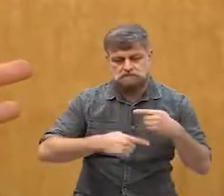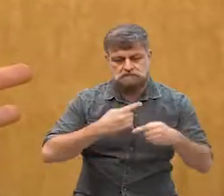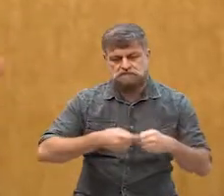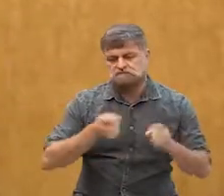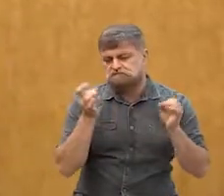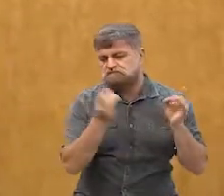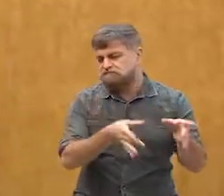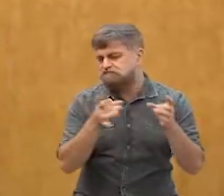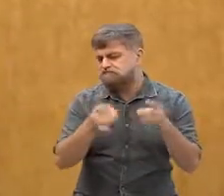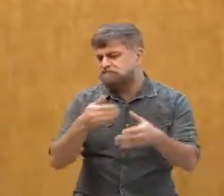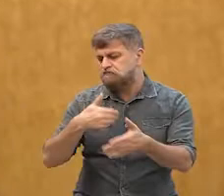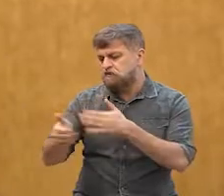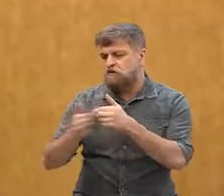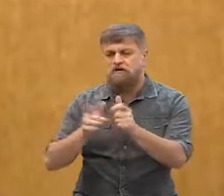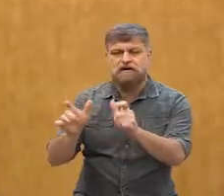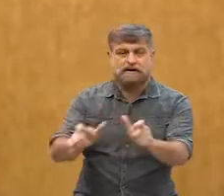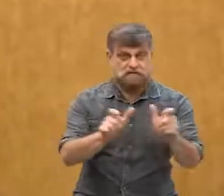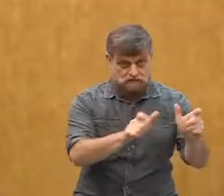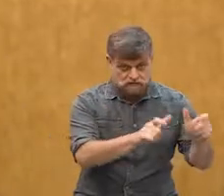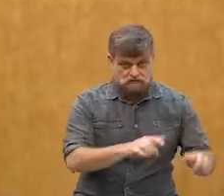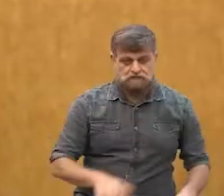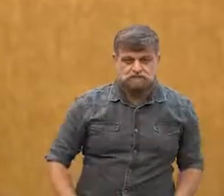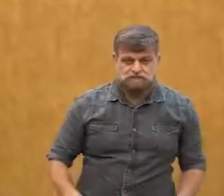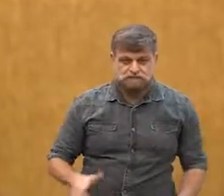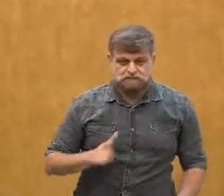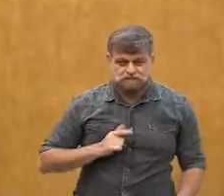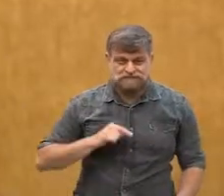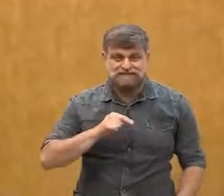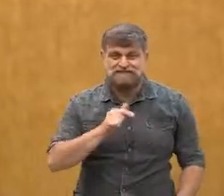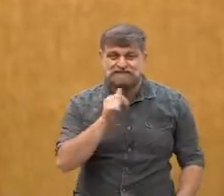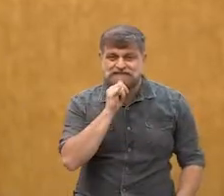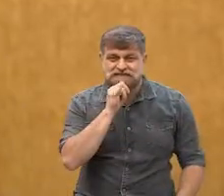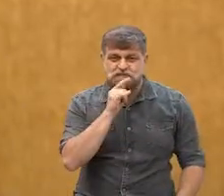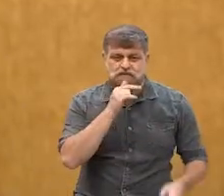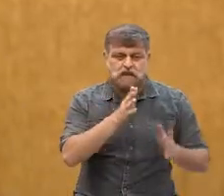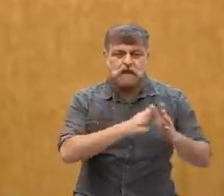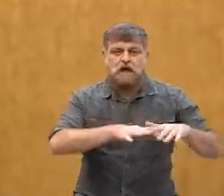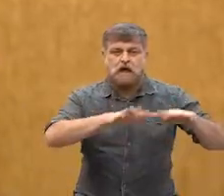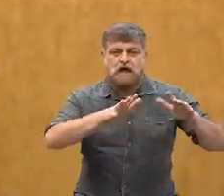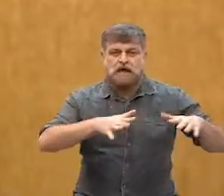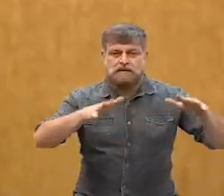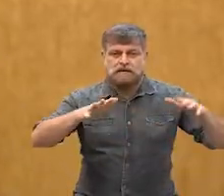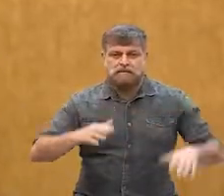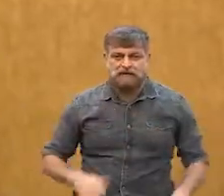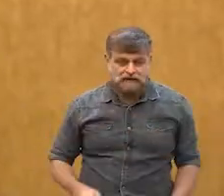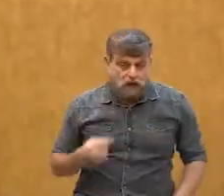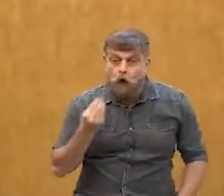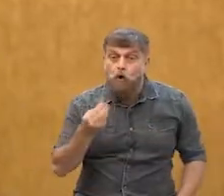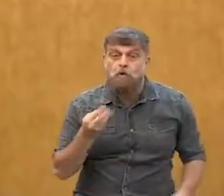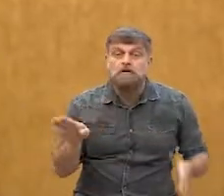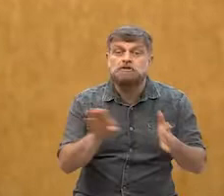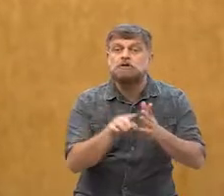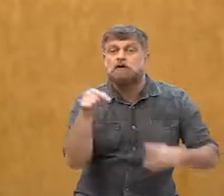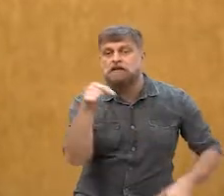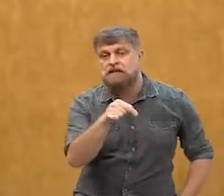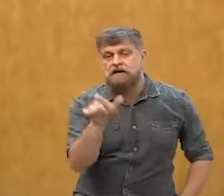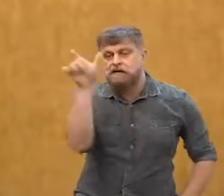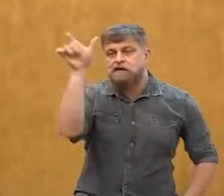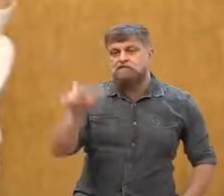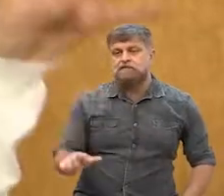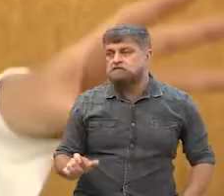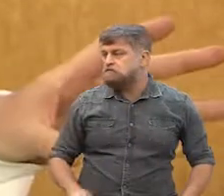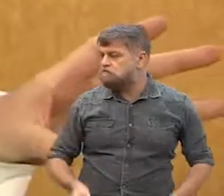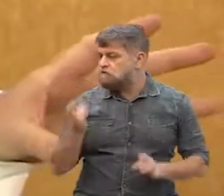ela não deve ir. A questão da embalagem na praia. Ela não foi lá, ela não tem pernas, né? Ela foi lá por quê?